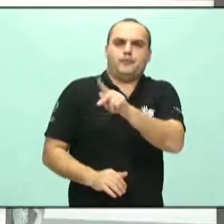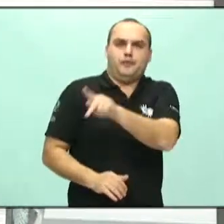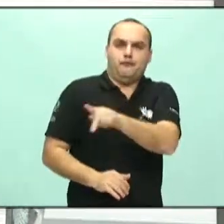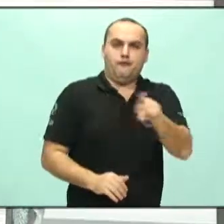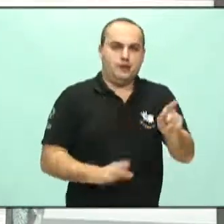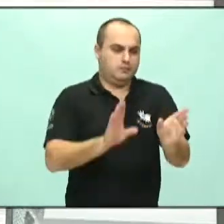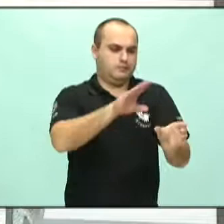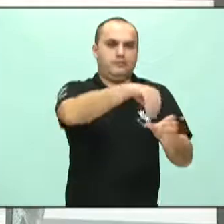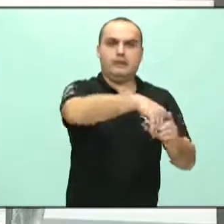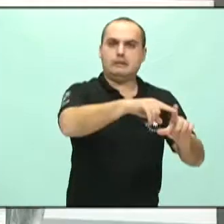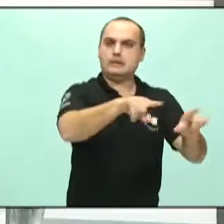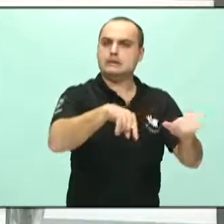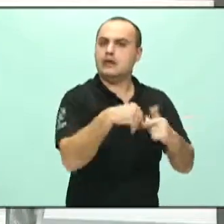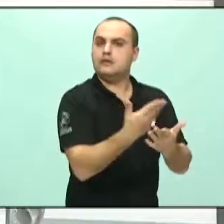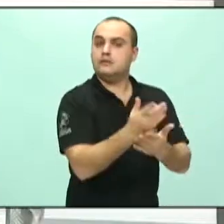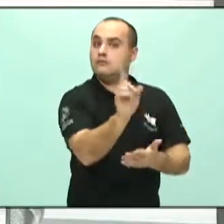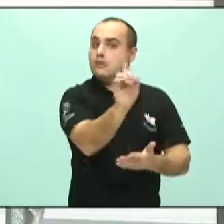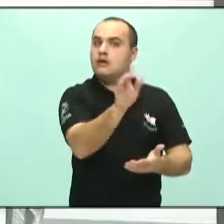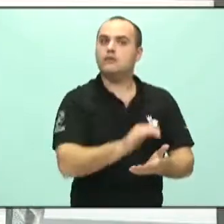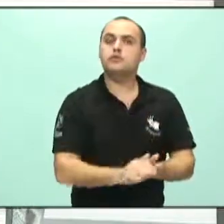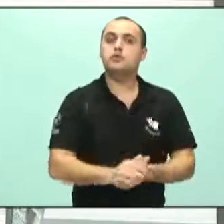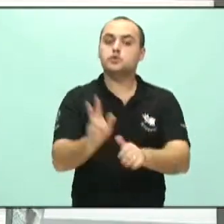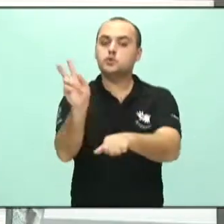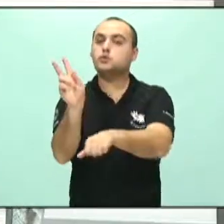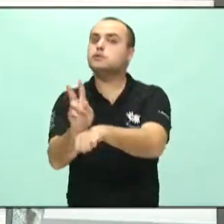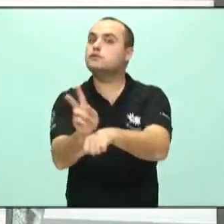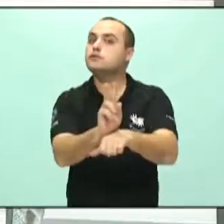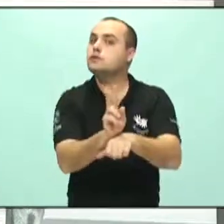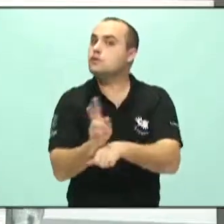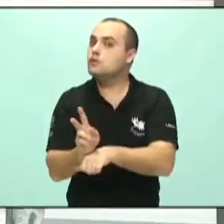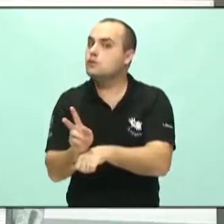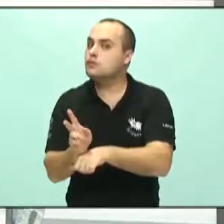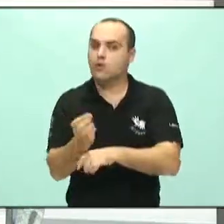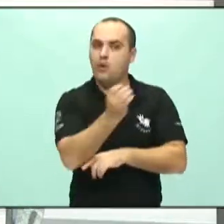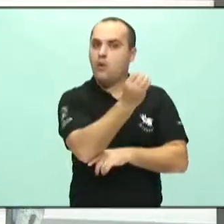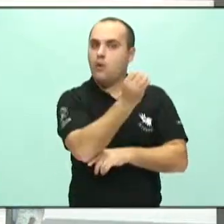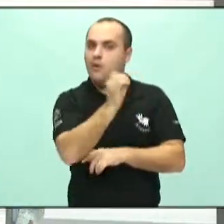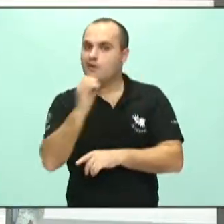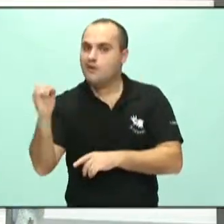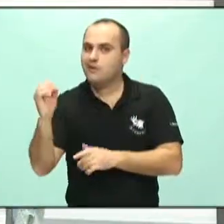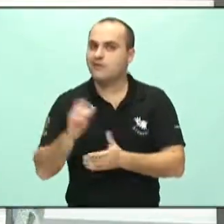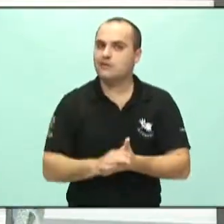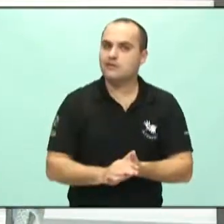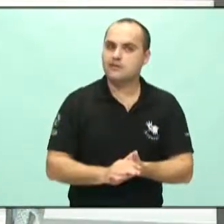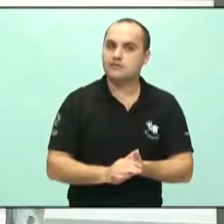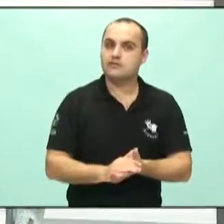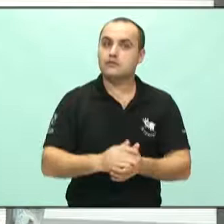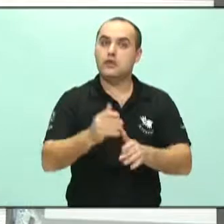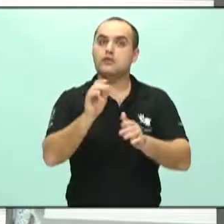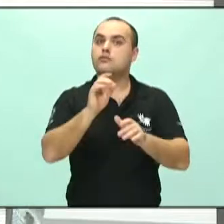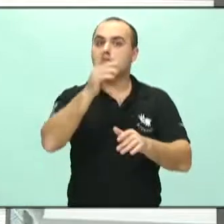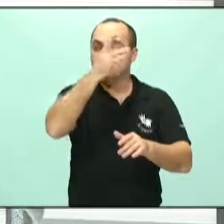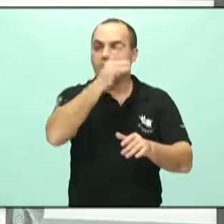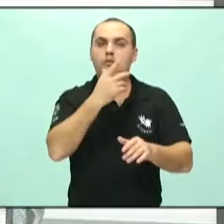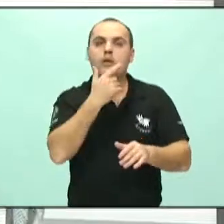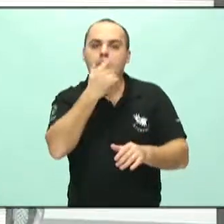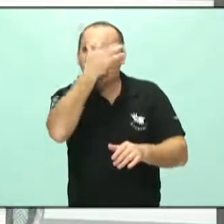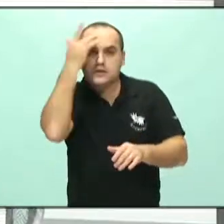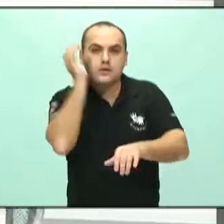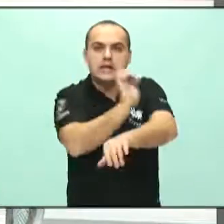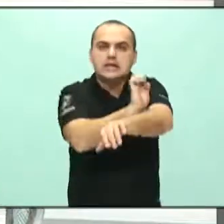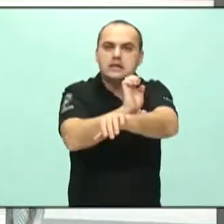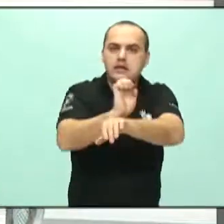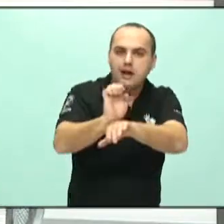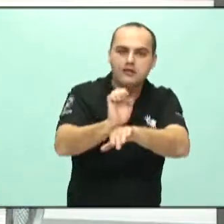um supervisor, é um moderador, ou mesmo é uma universitária de pedagogia, estagiário numa escola. Então, todos os